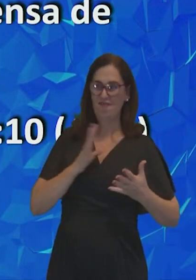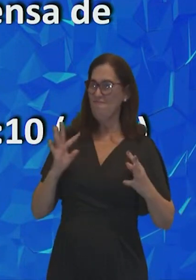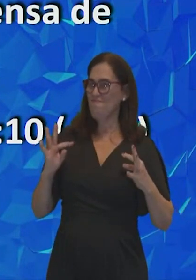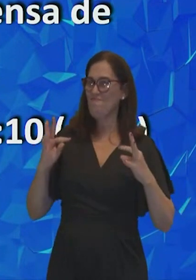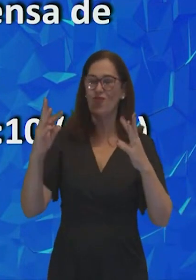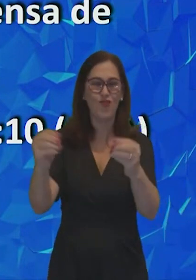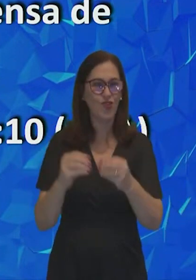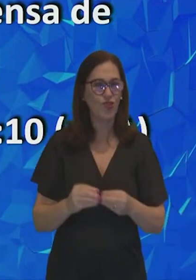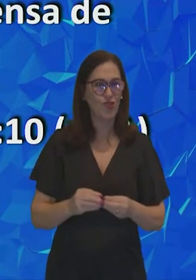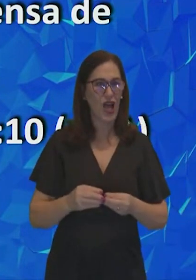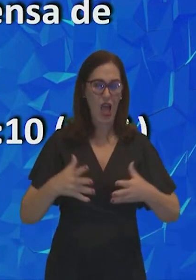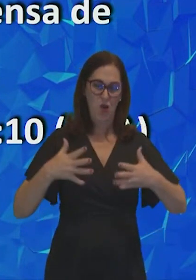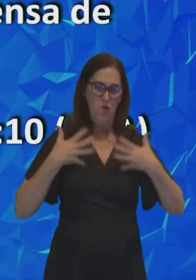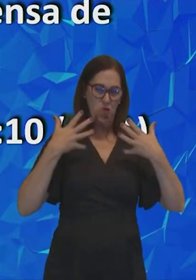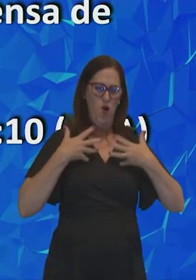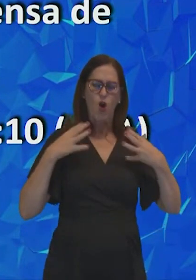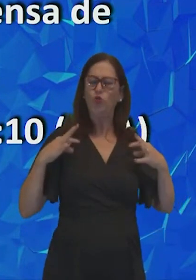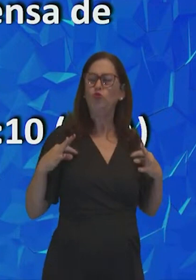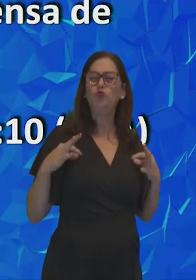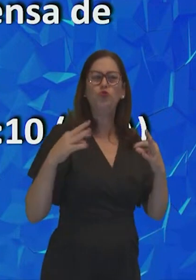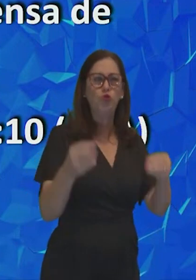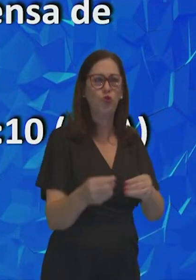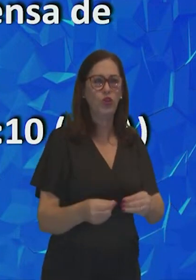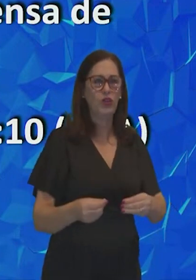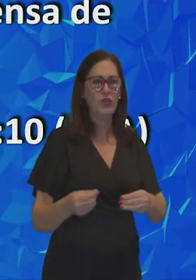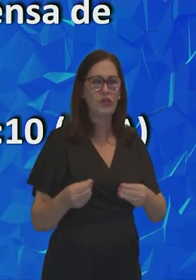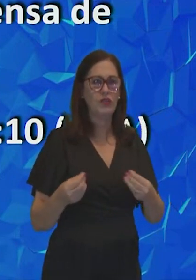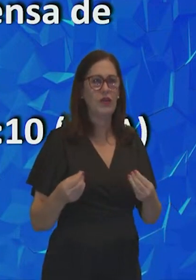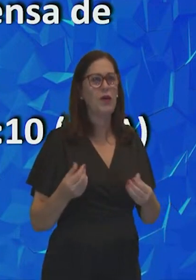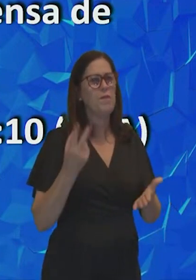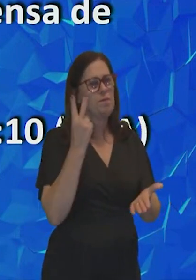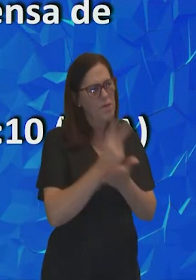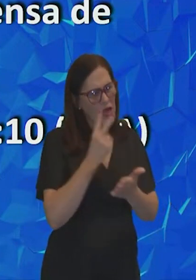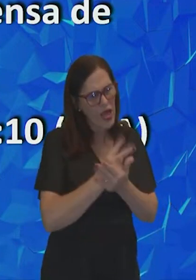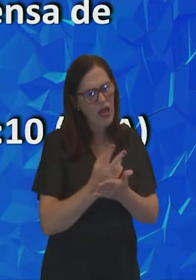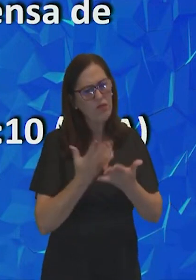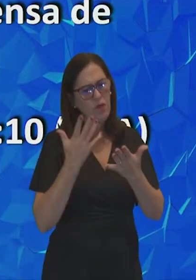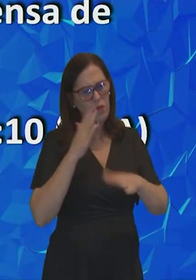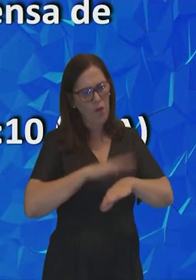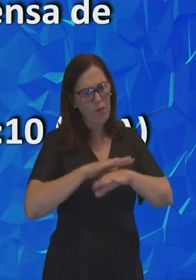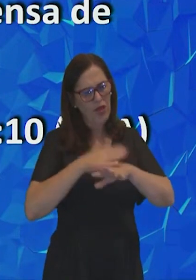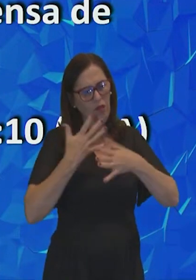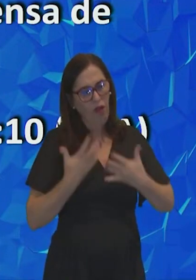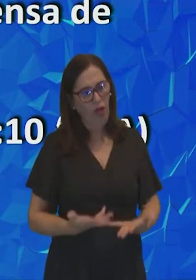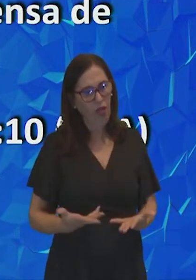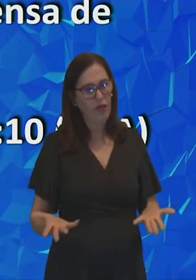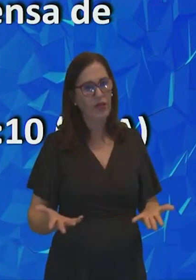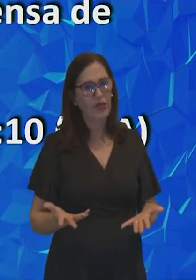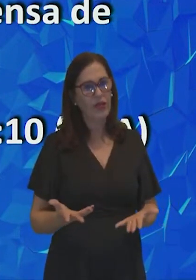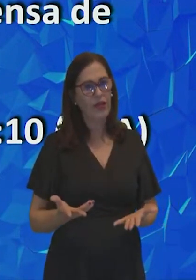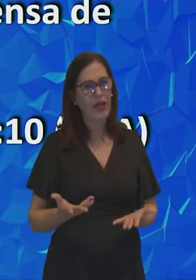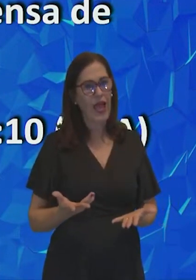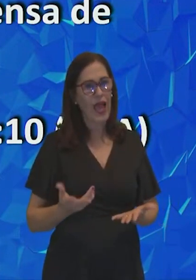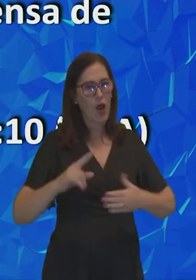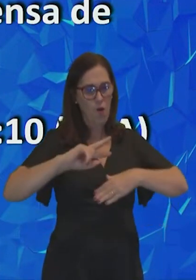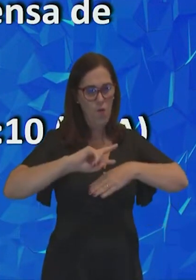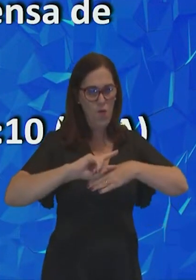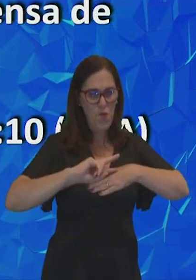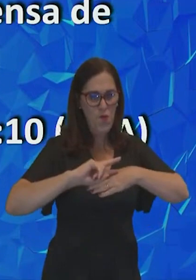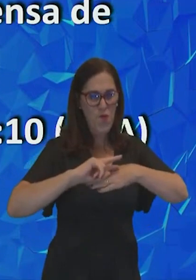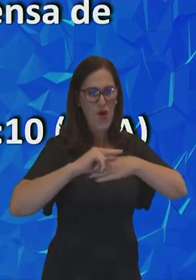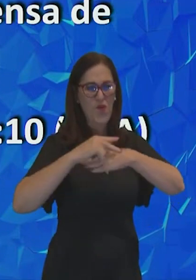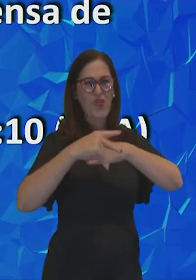pois eu me alegrava com todas as minhas fadigas, e isso era a recompensa de todas